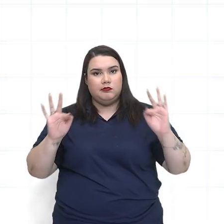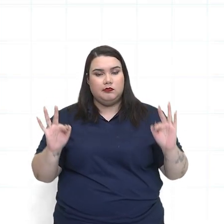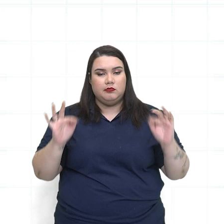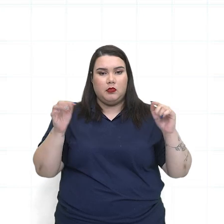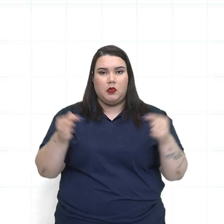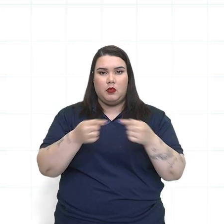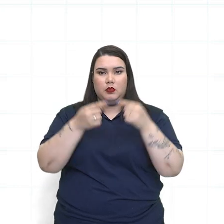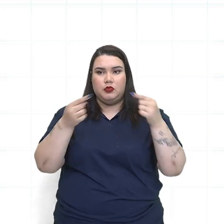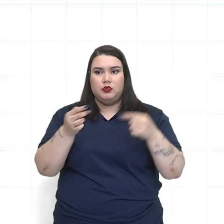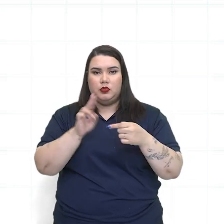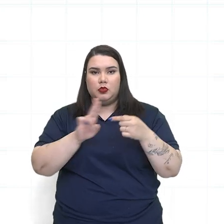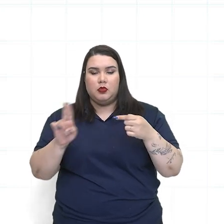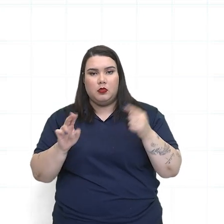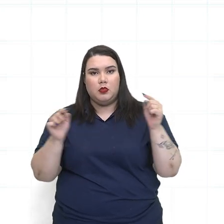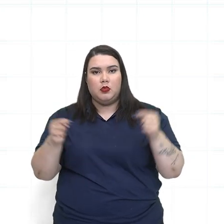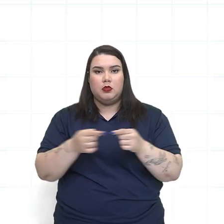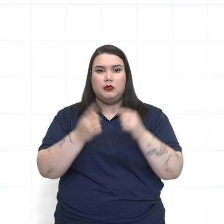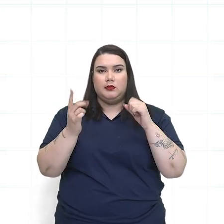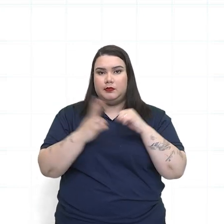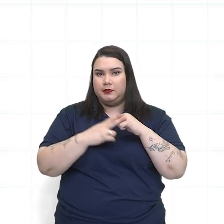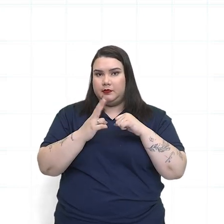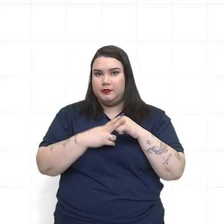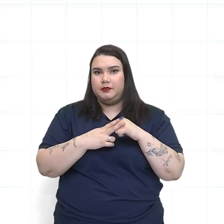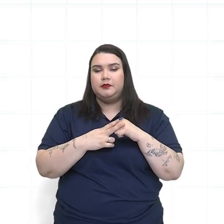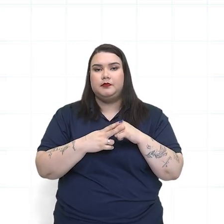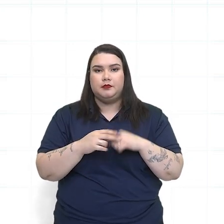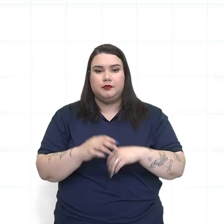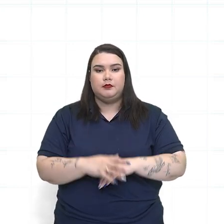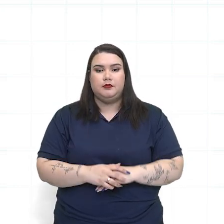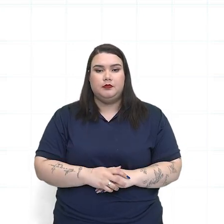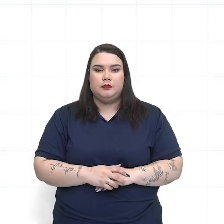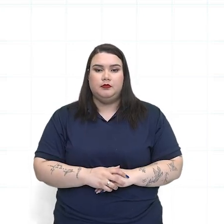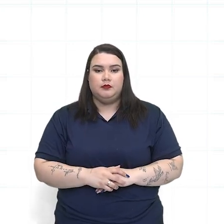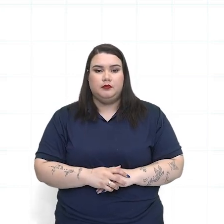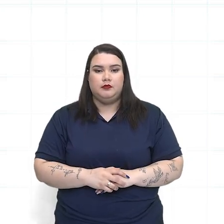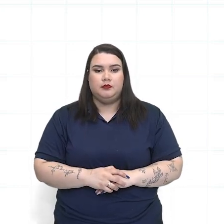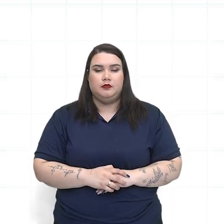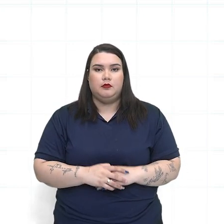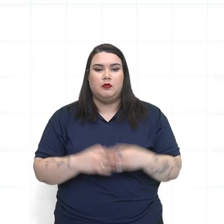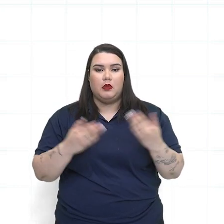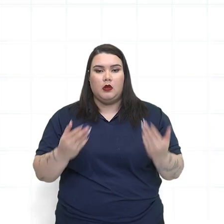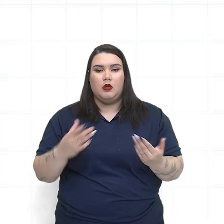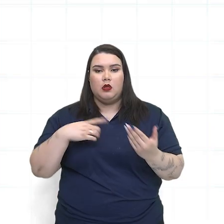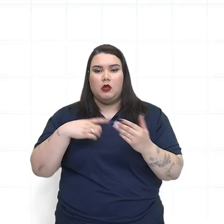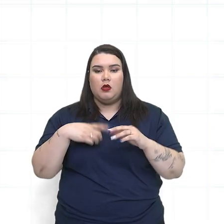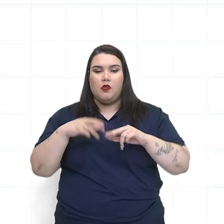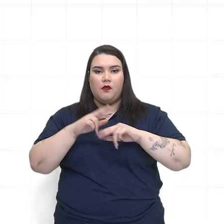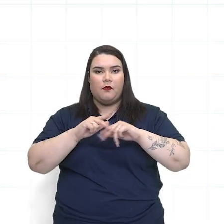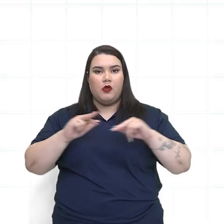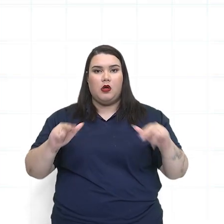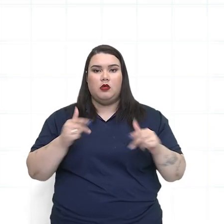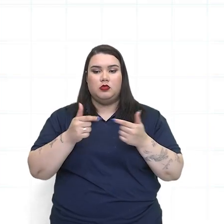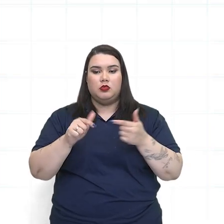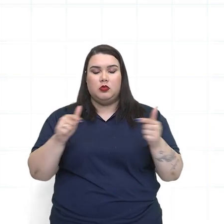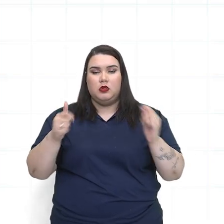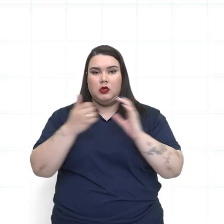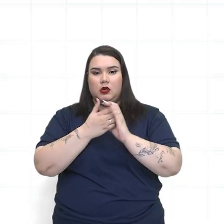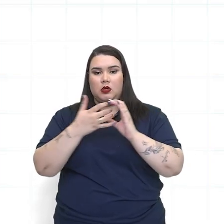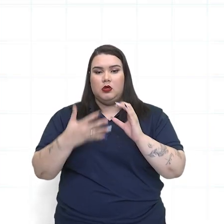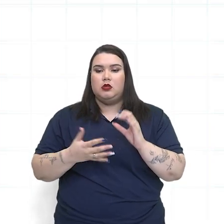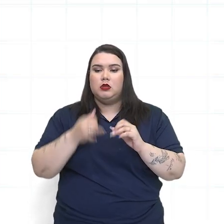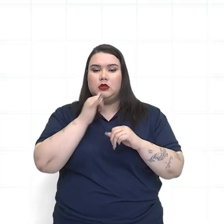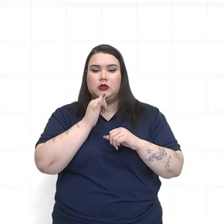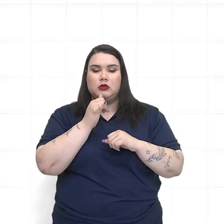essa concordância nominal, concordância verbal, não é? E dentre vários outros elementos, né, como